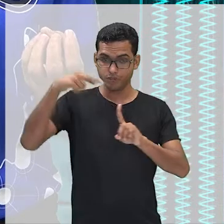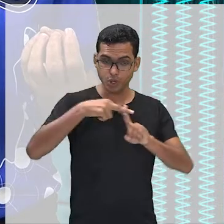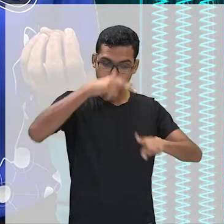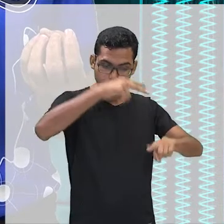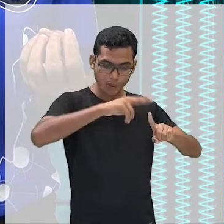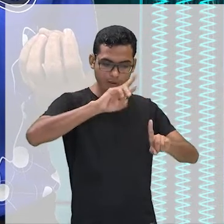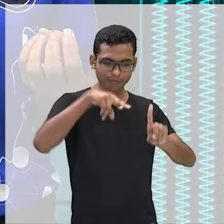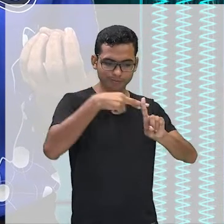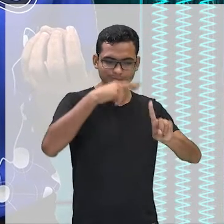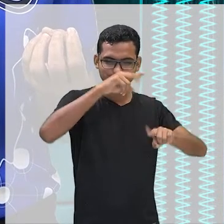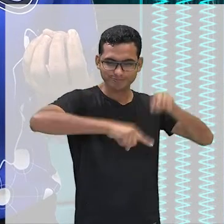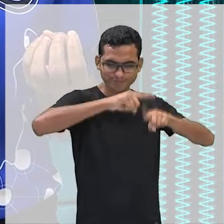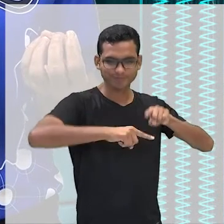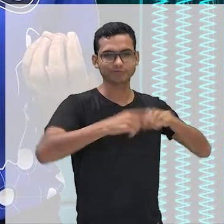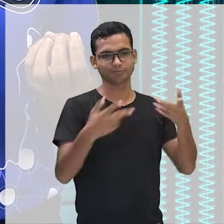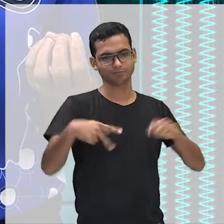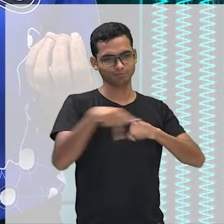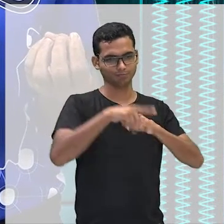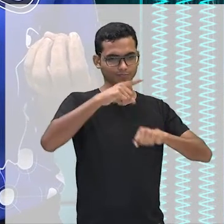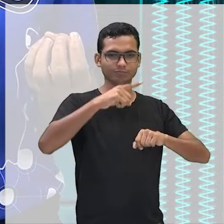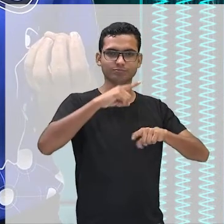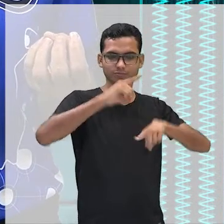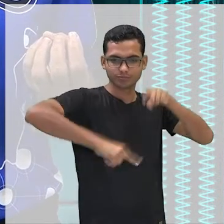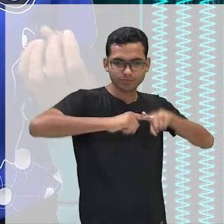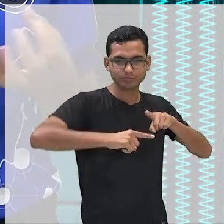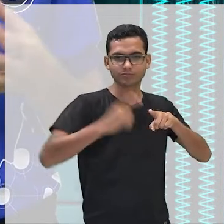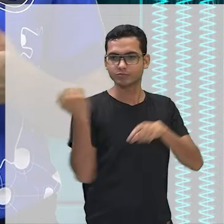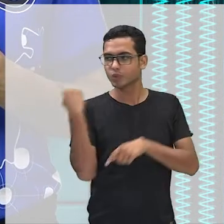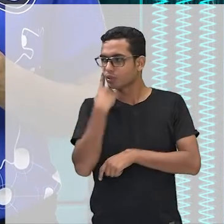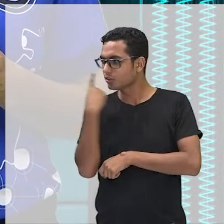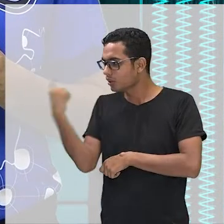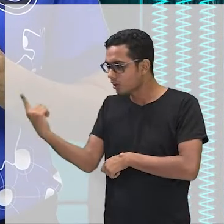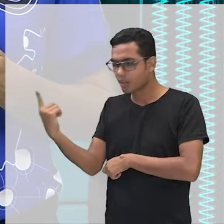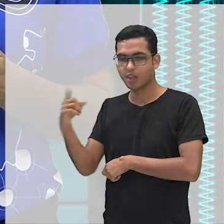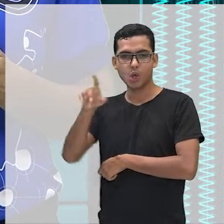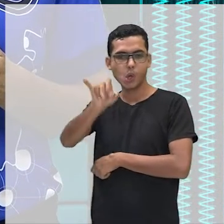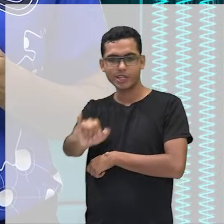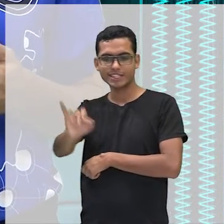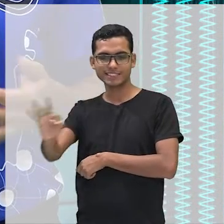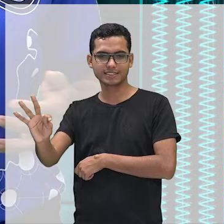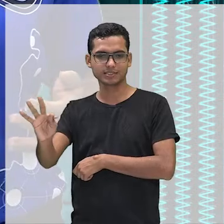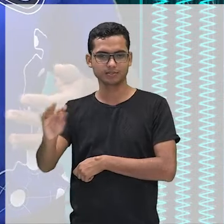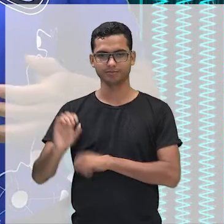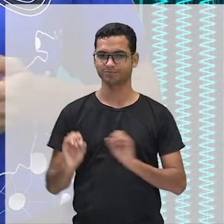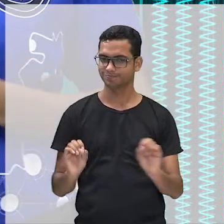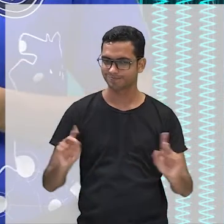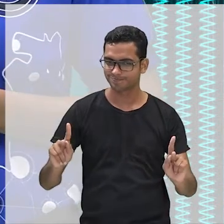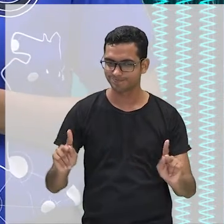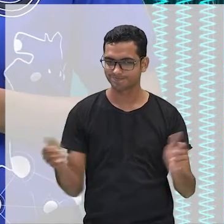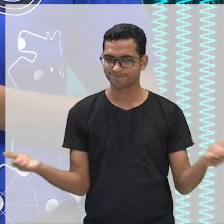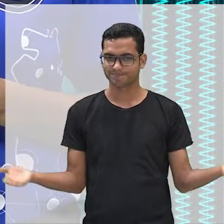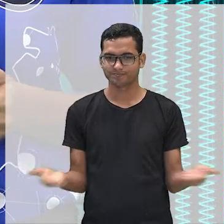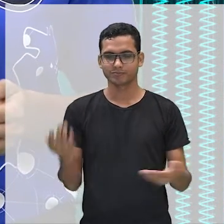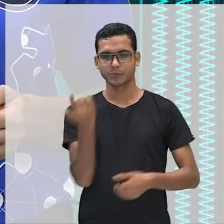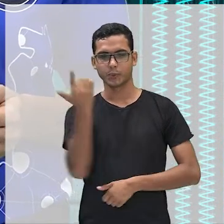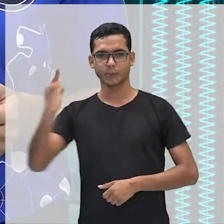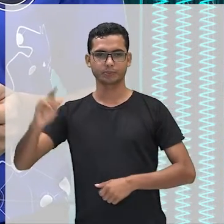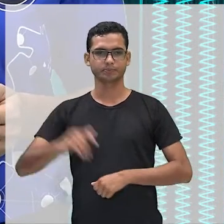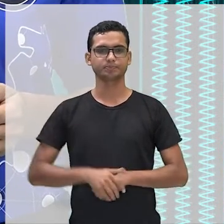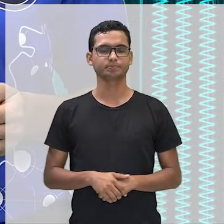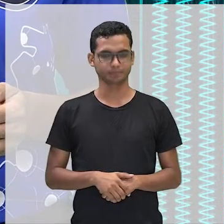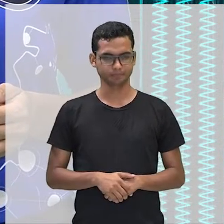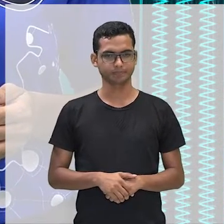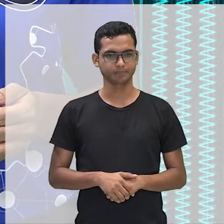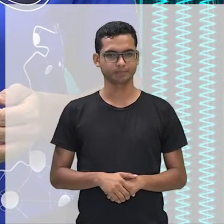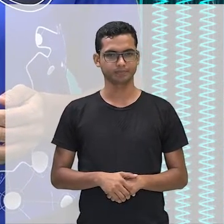Então, os object pronouns com função de objeto aqui, não é? É o it, ok? Vamos ver mais um. Então,